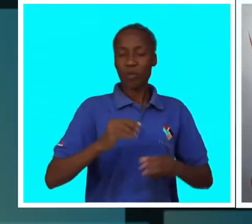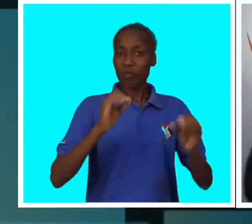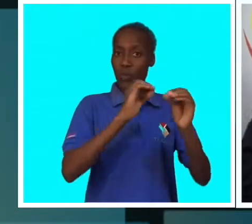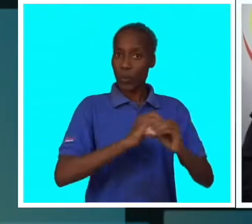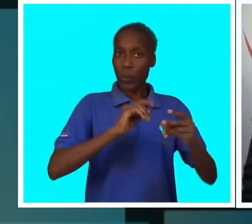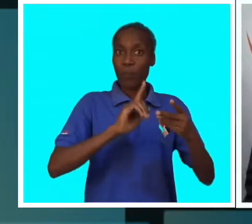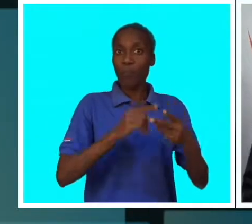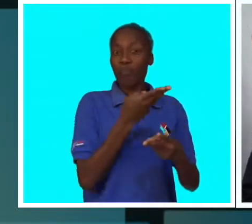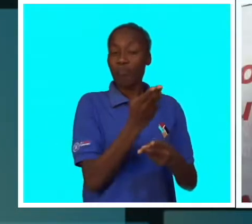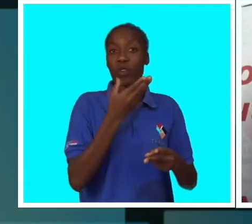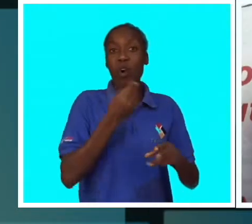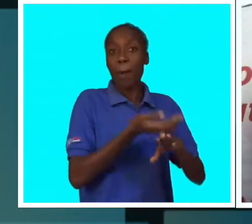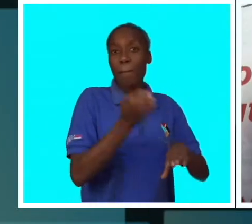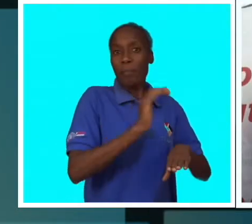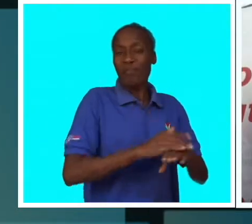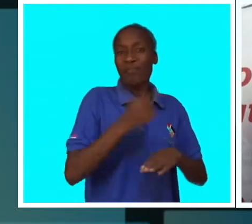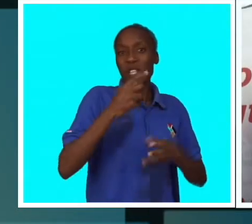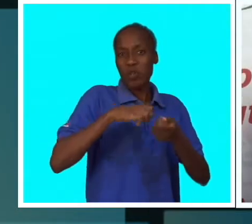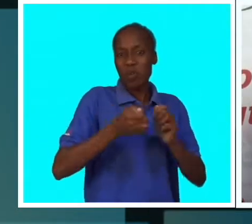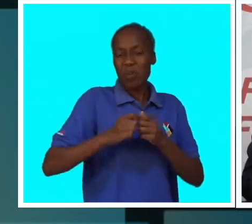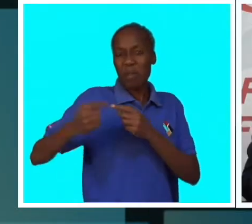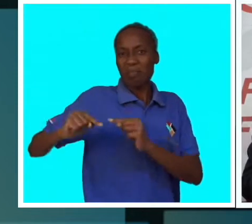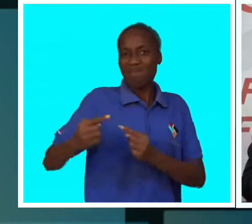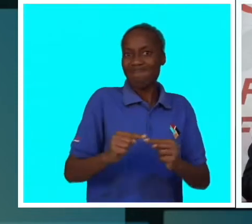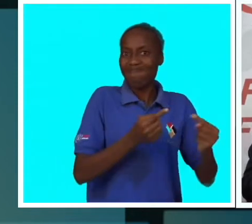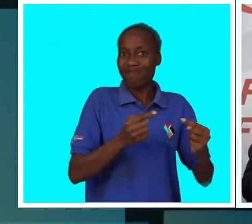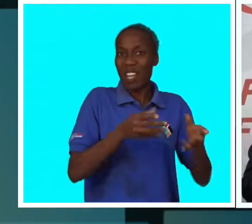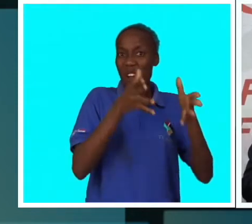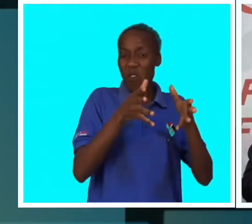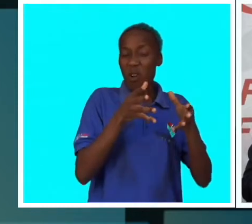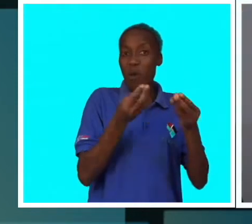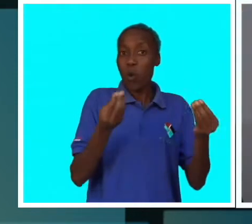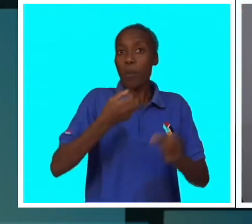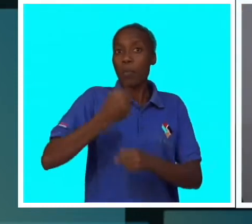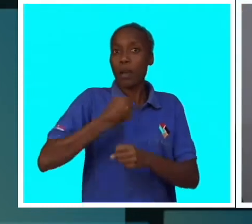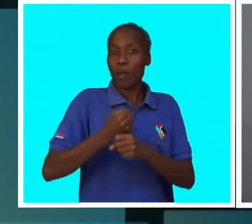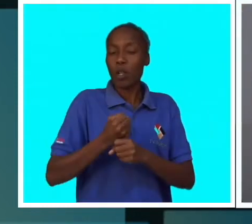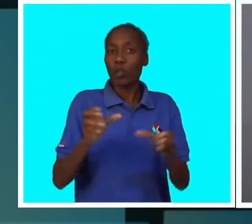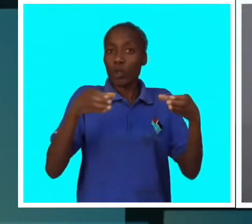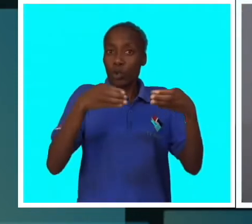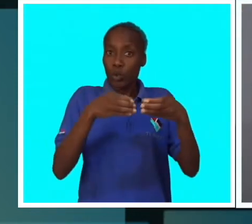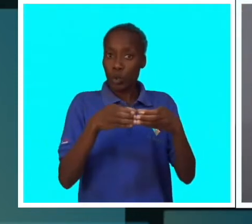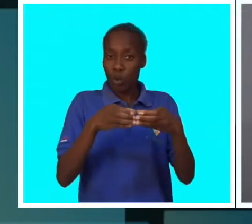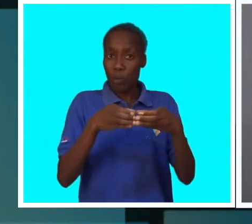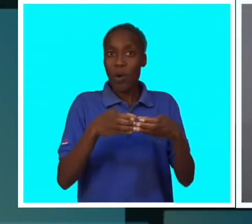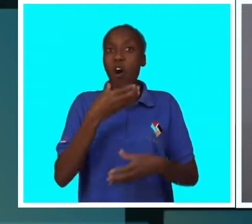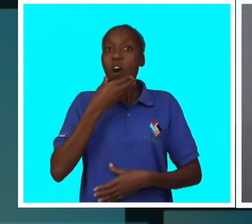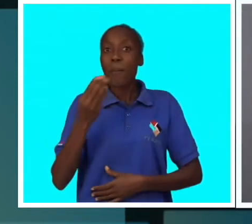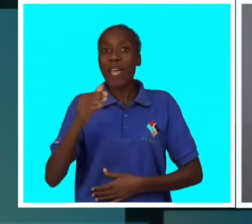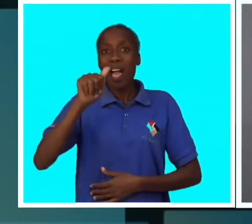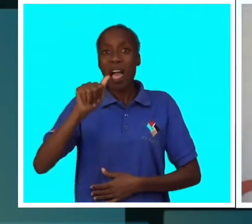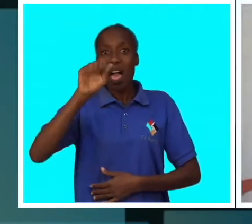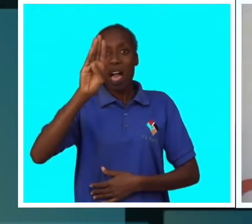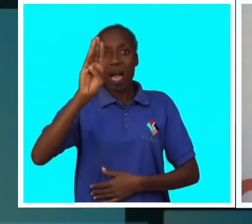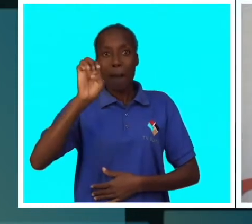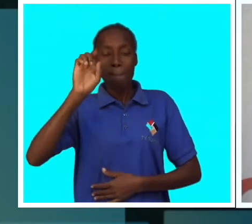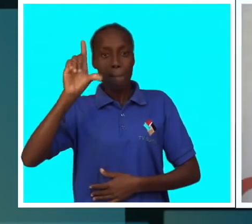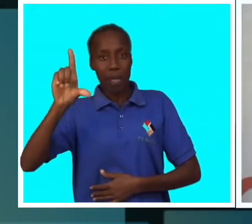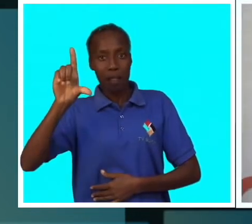adjunto. O técnico alega divergência de metodologias de trabalho com o selecionador nacional